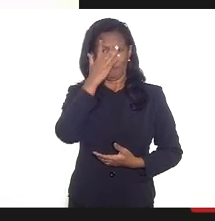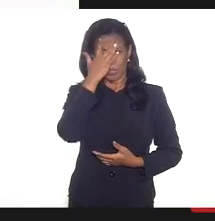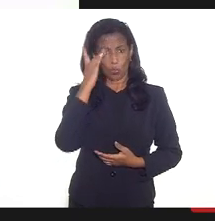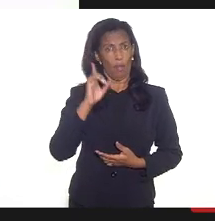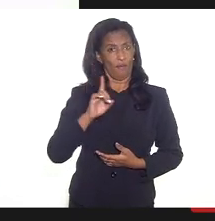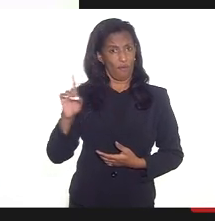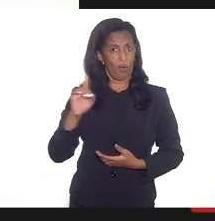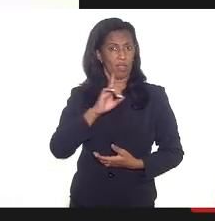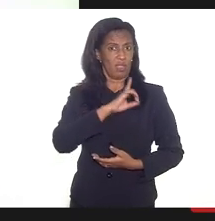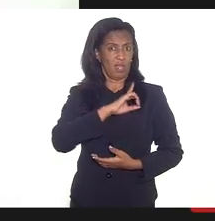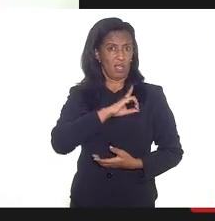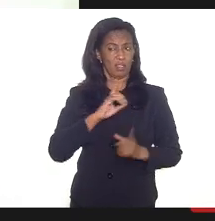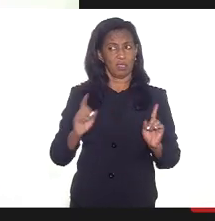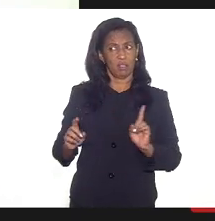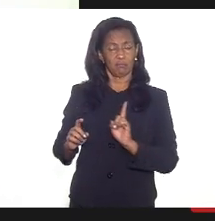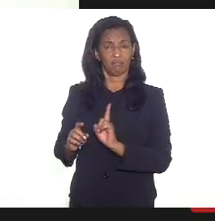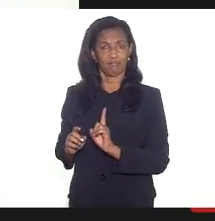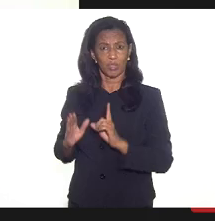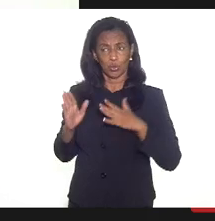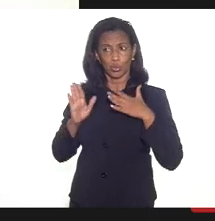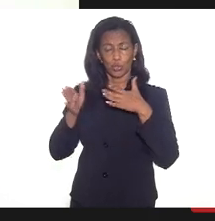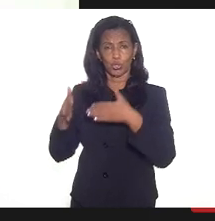na delegacia e, quando chegou,